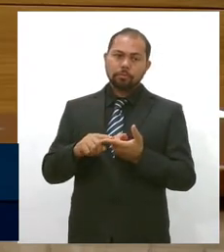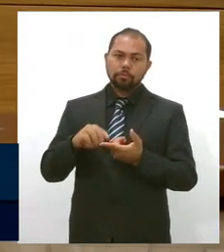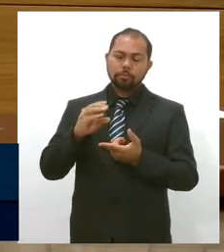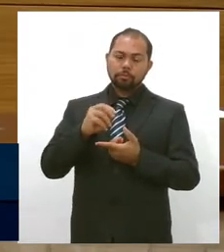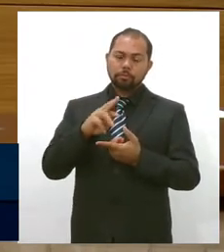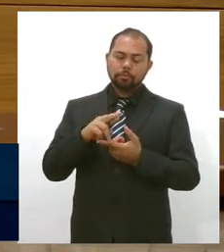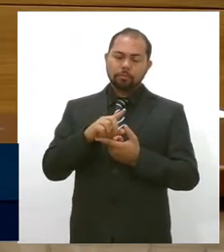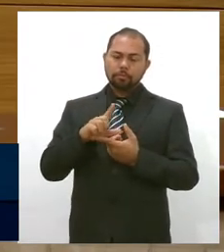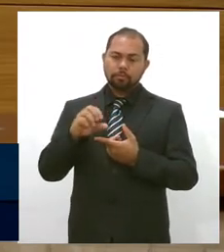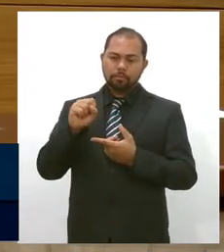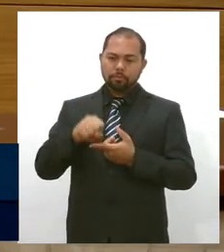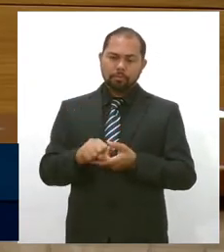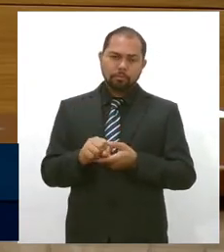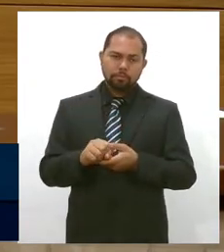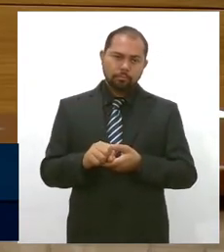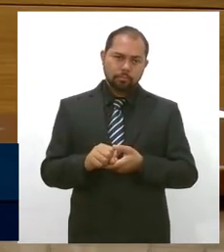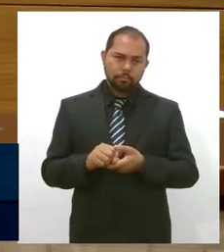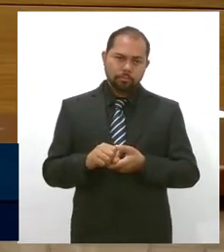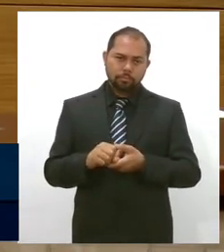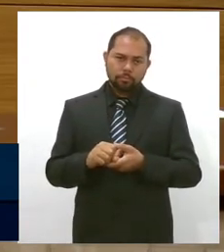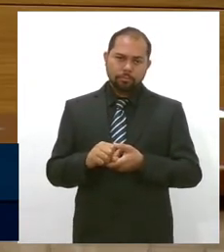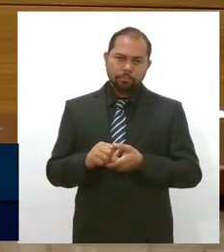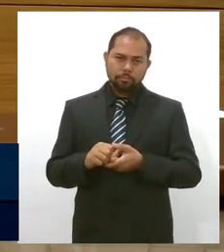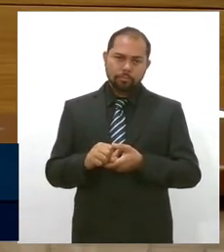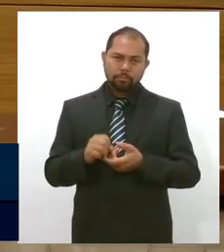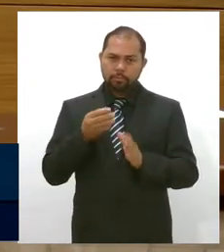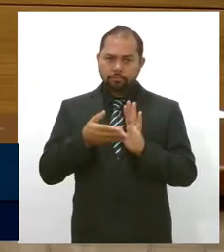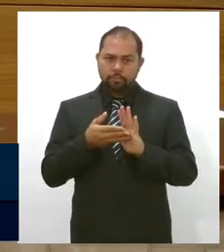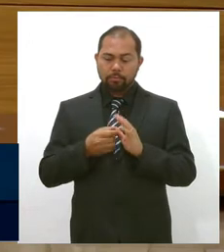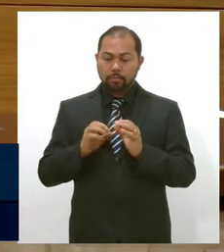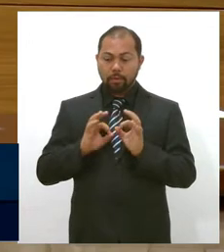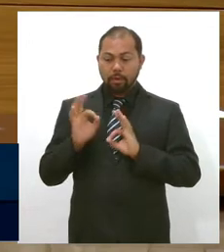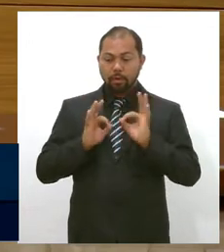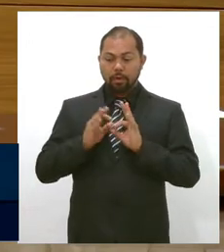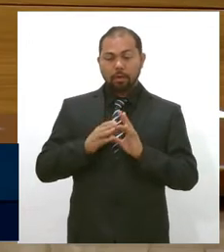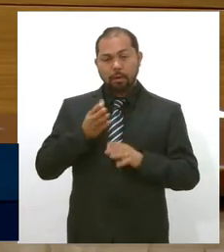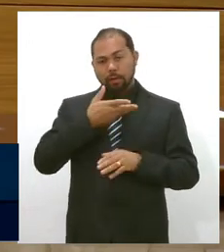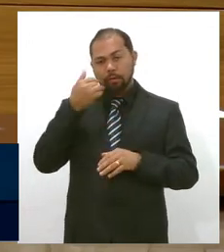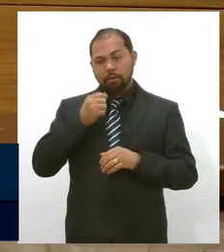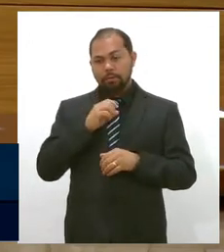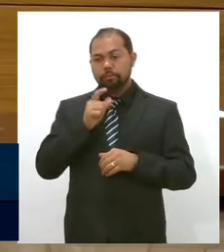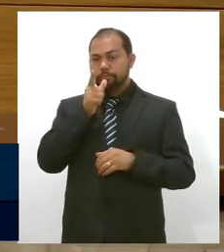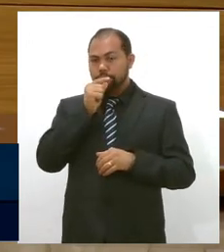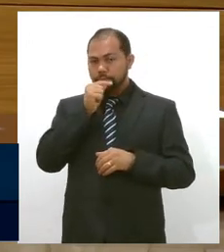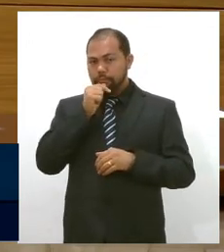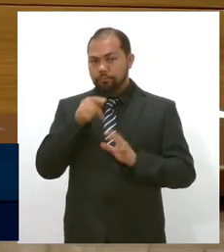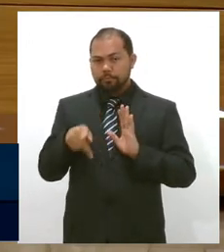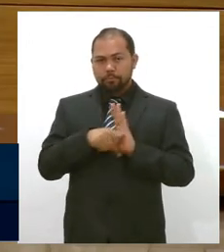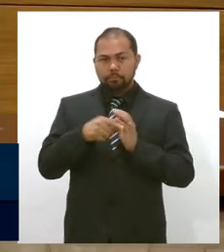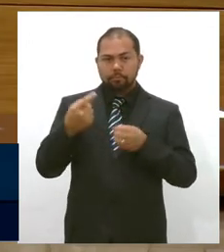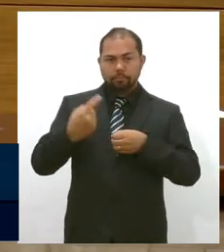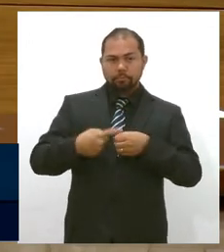Neto, solicitando a regularização e melhoria na qualidade do fornecimento de água no município Santa Rosa de Lima.